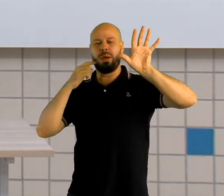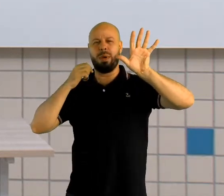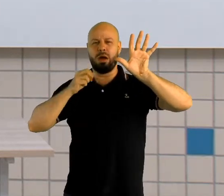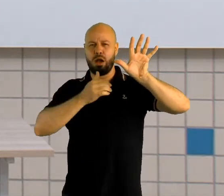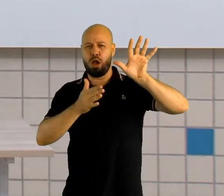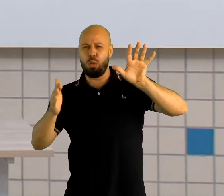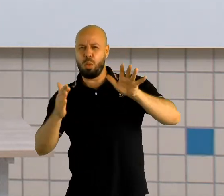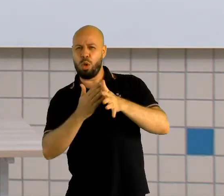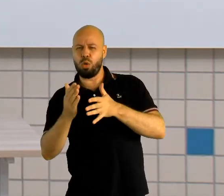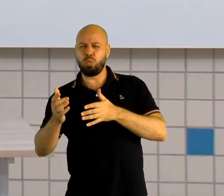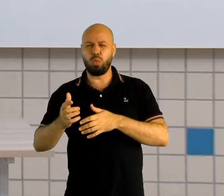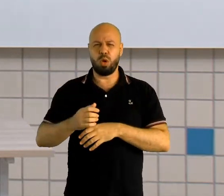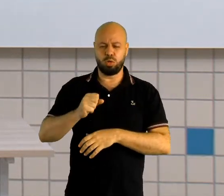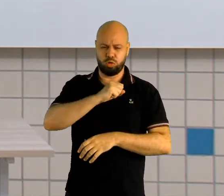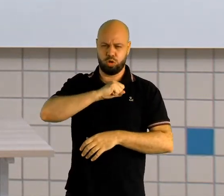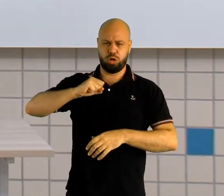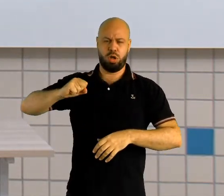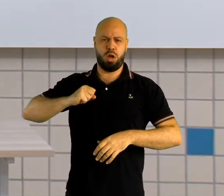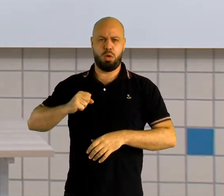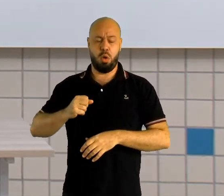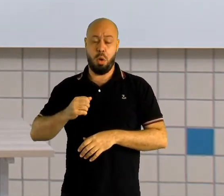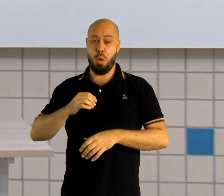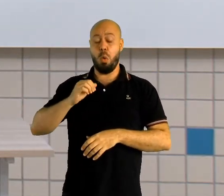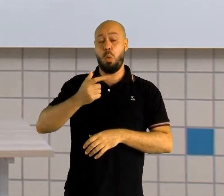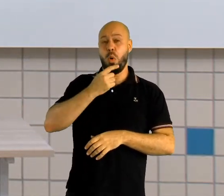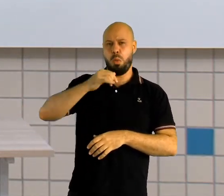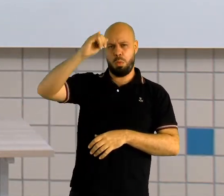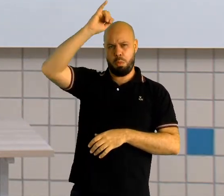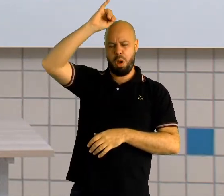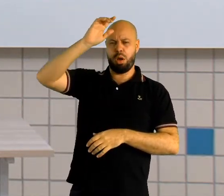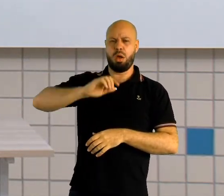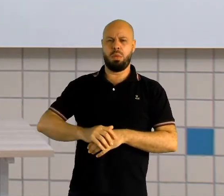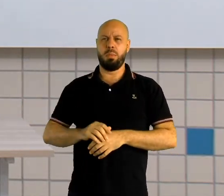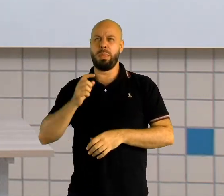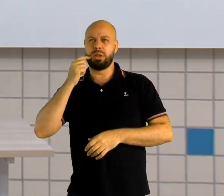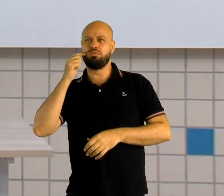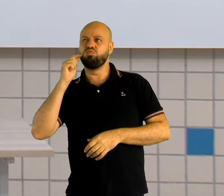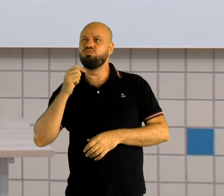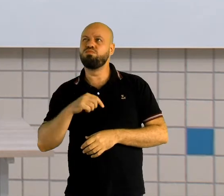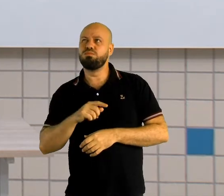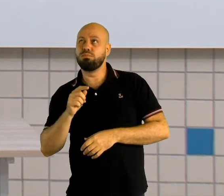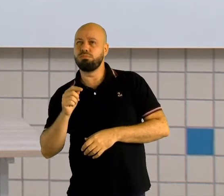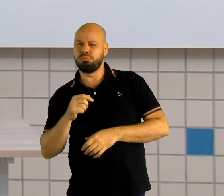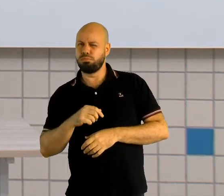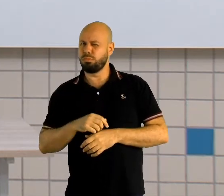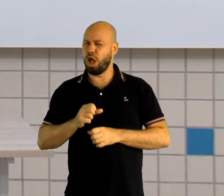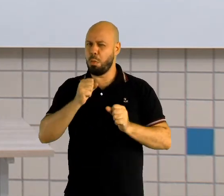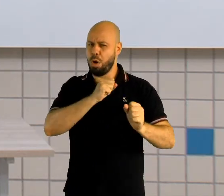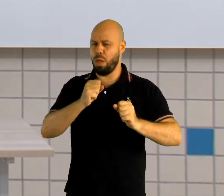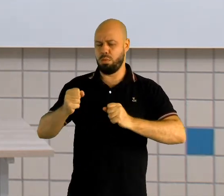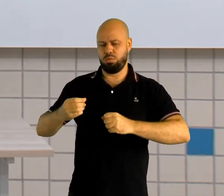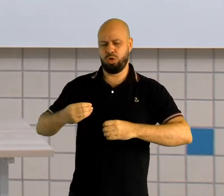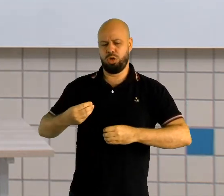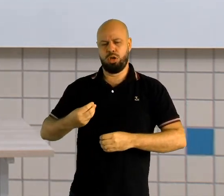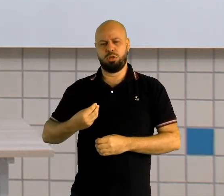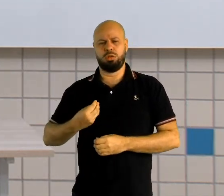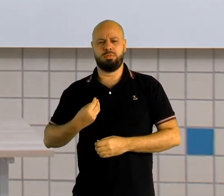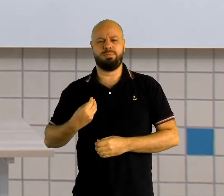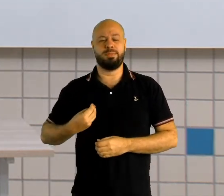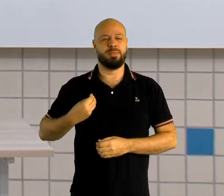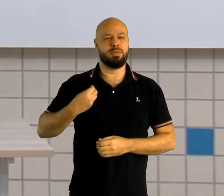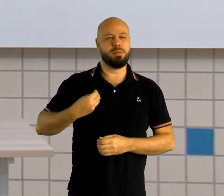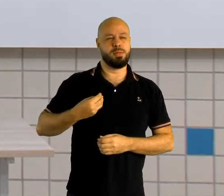imperadores, muitos senadores, muitos políticos romanos começassem a disputar o poder. Disputas